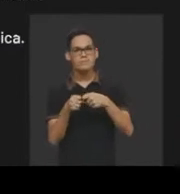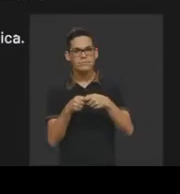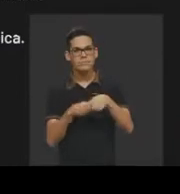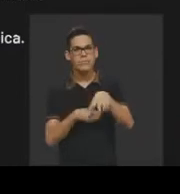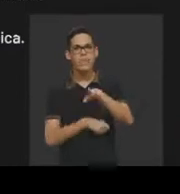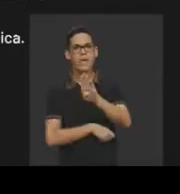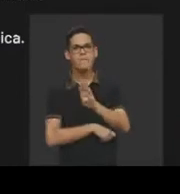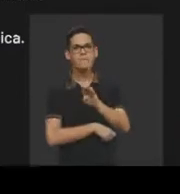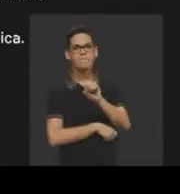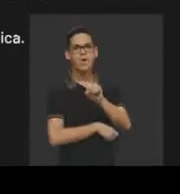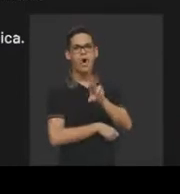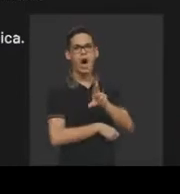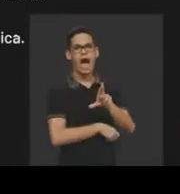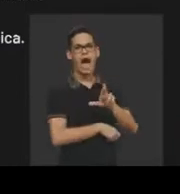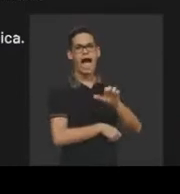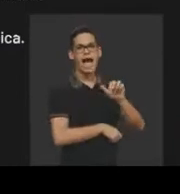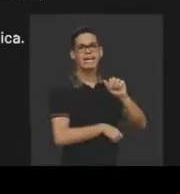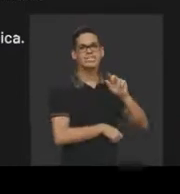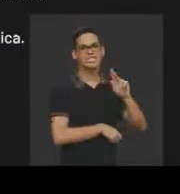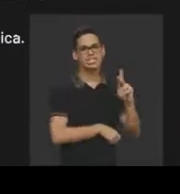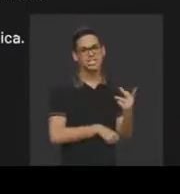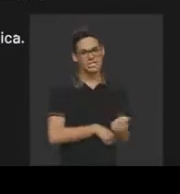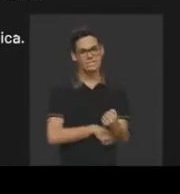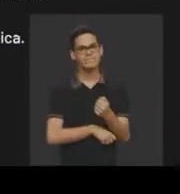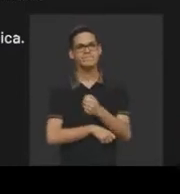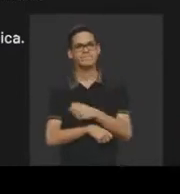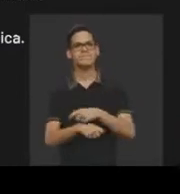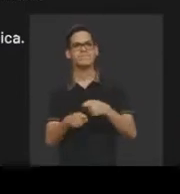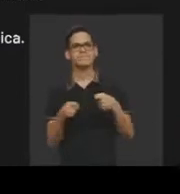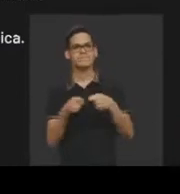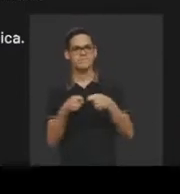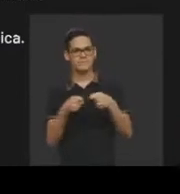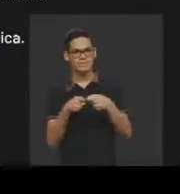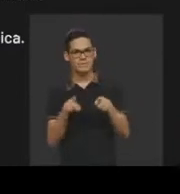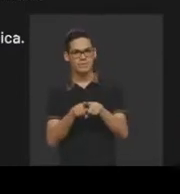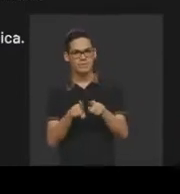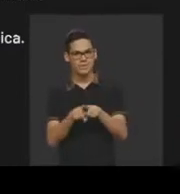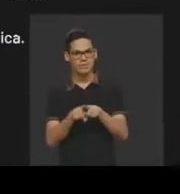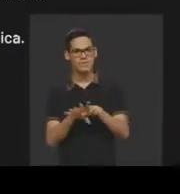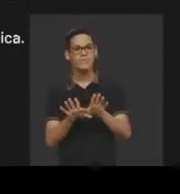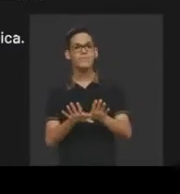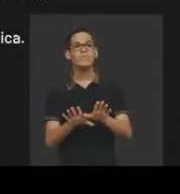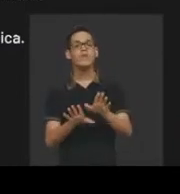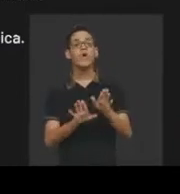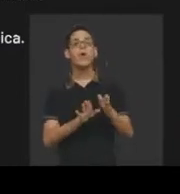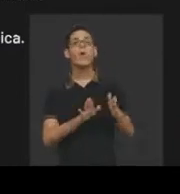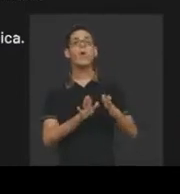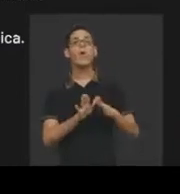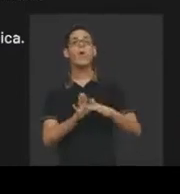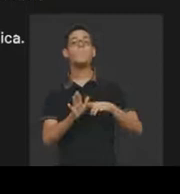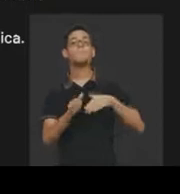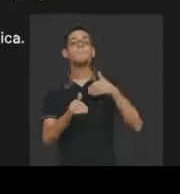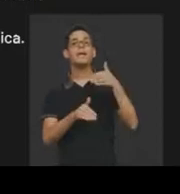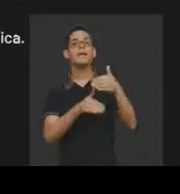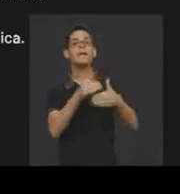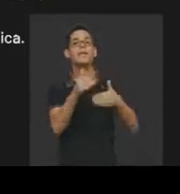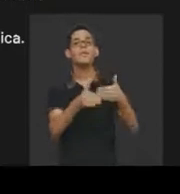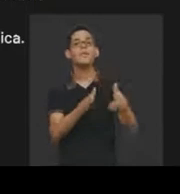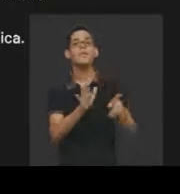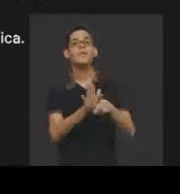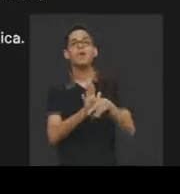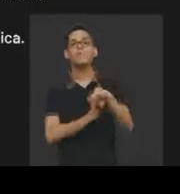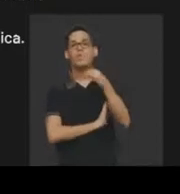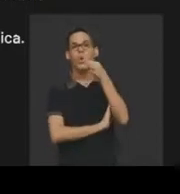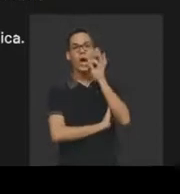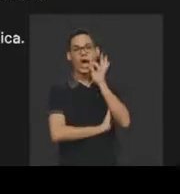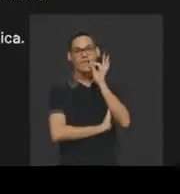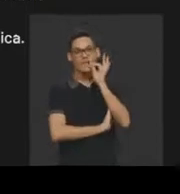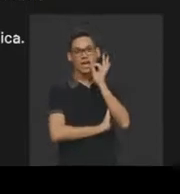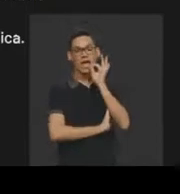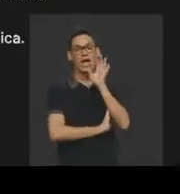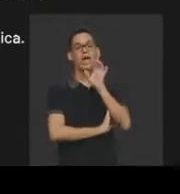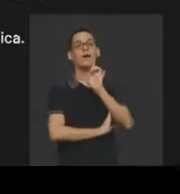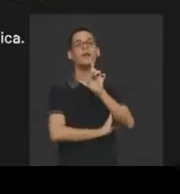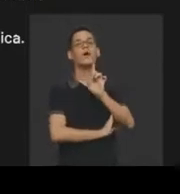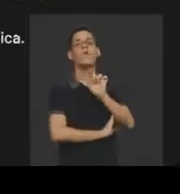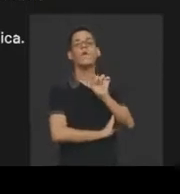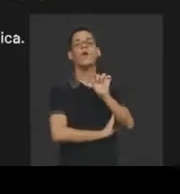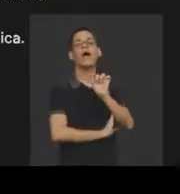tá? Importante dizer, o ciclo do café, ele representou não só um ciclo de intenso